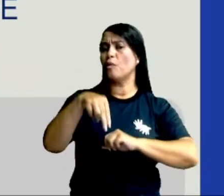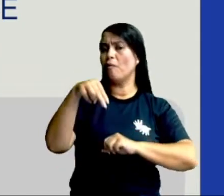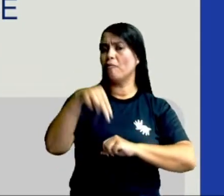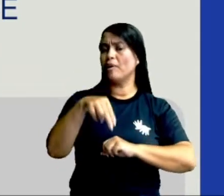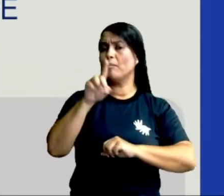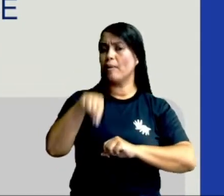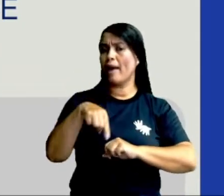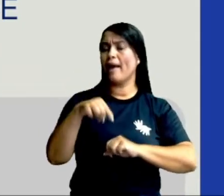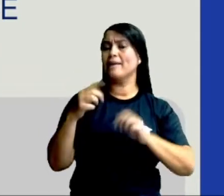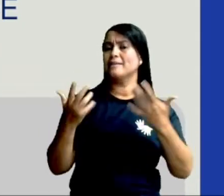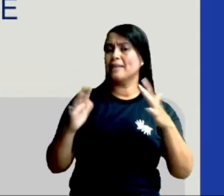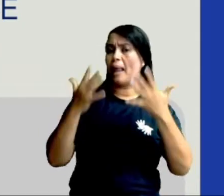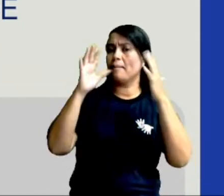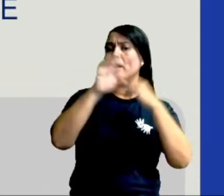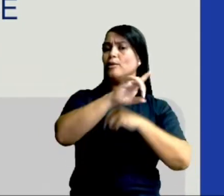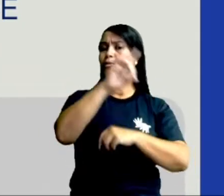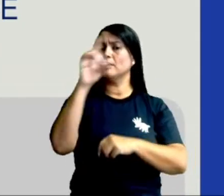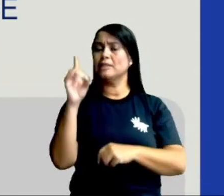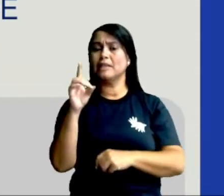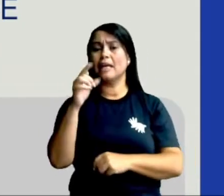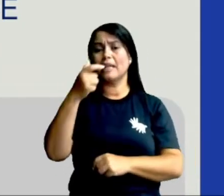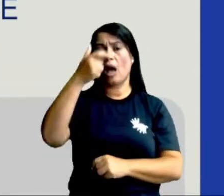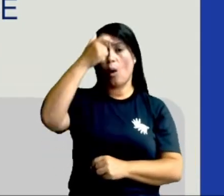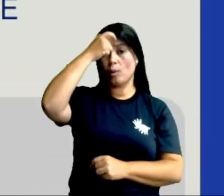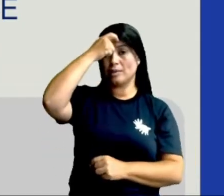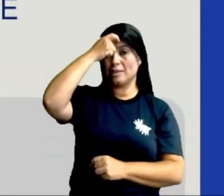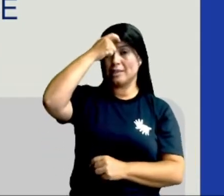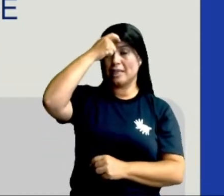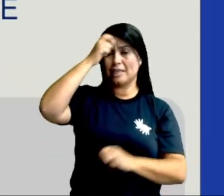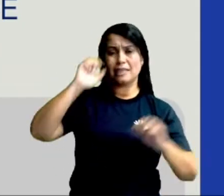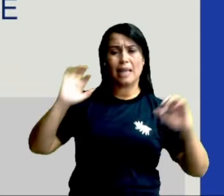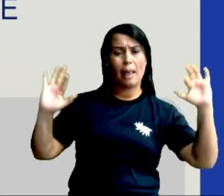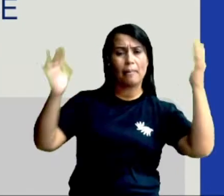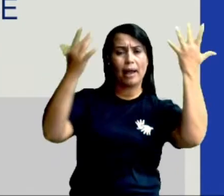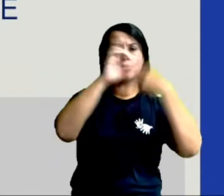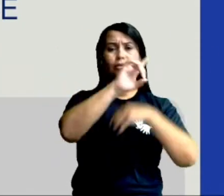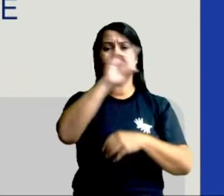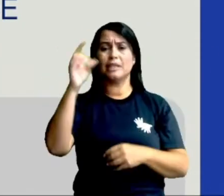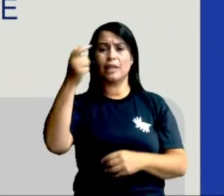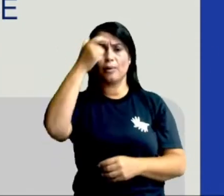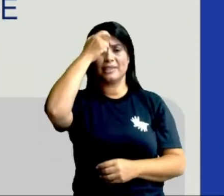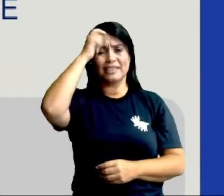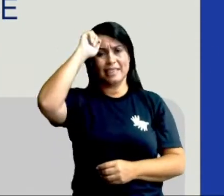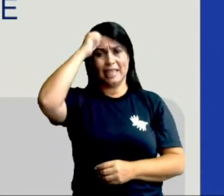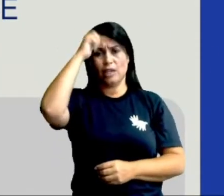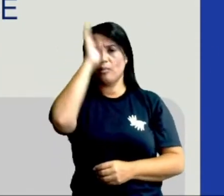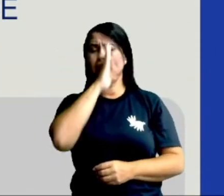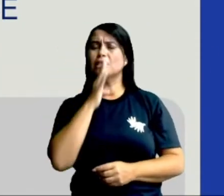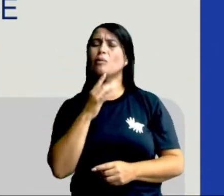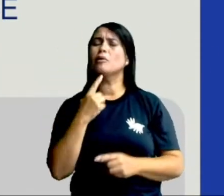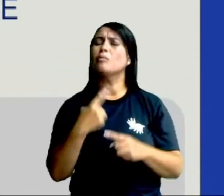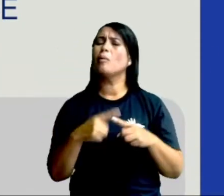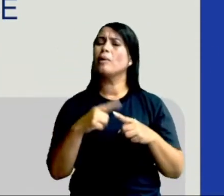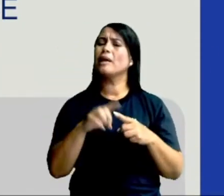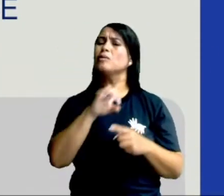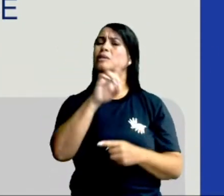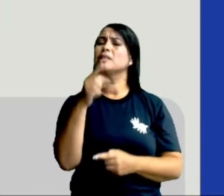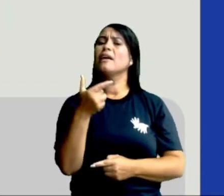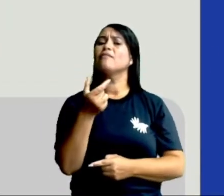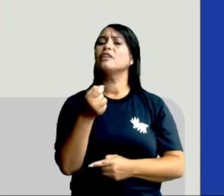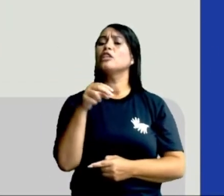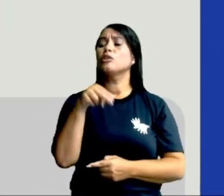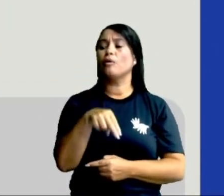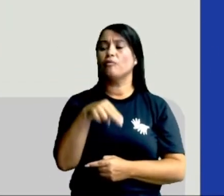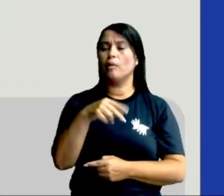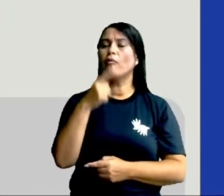é celebrado o Dia da Consciência Negra no Brasil? Mas por que justamente no dia 20 de novembro, tá?